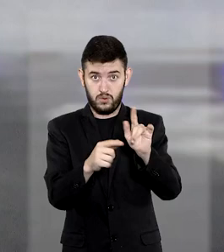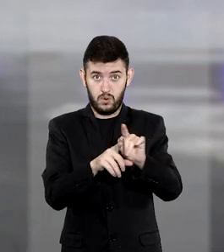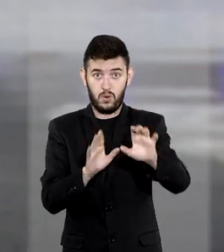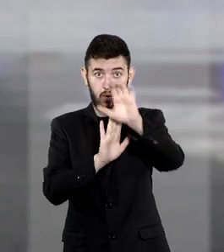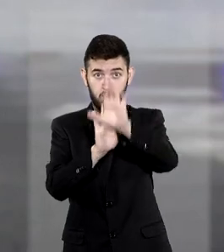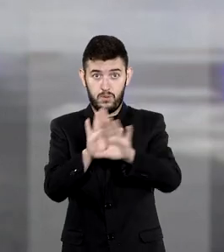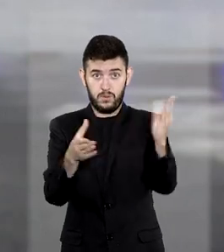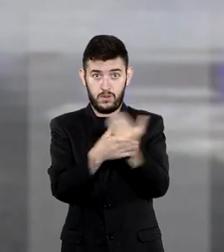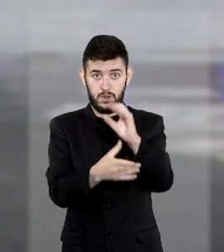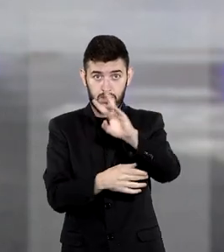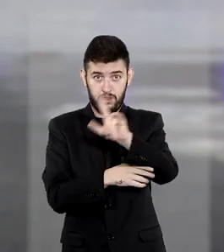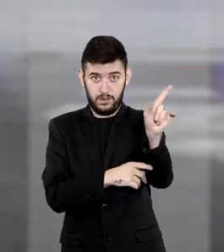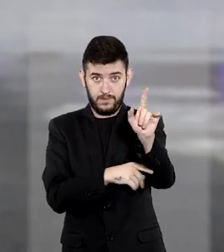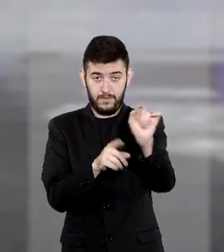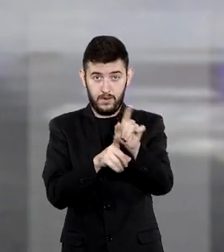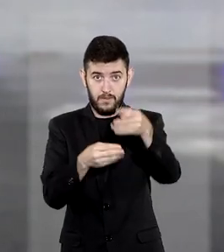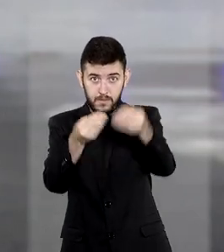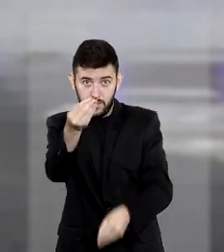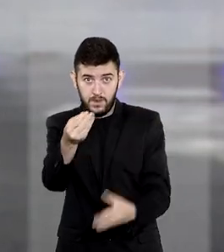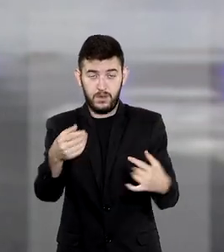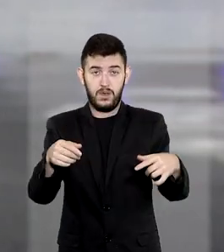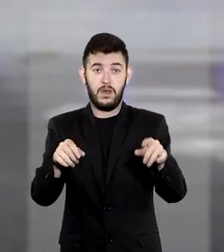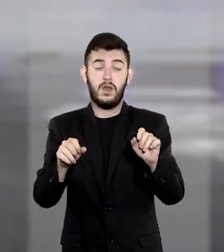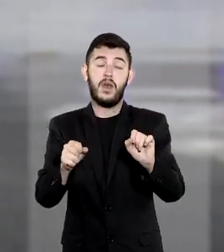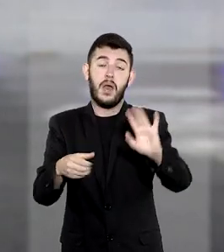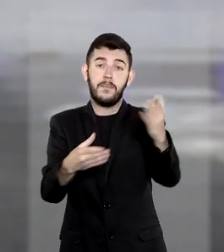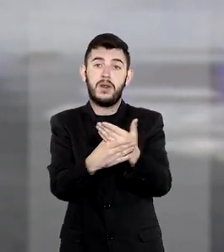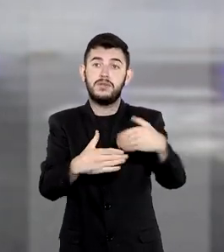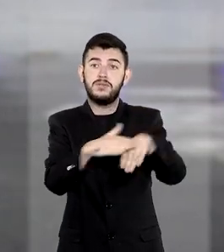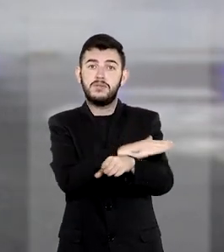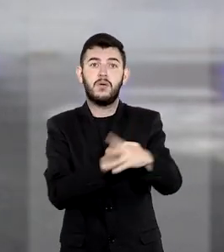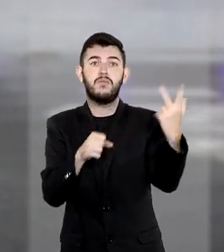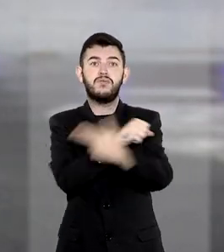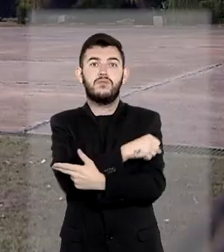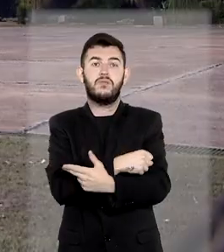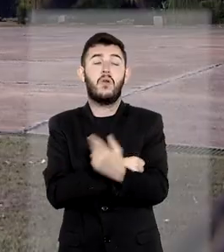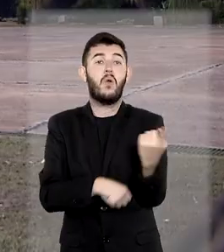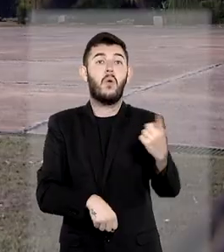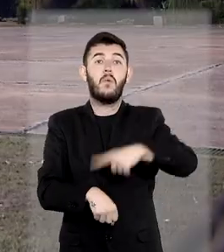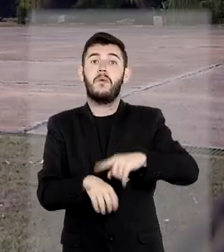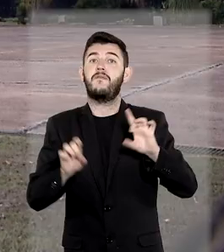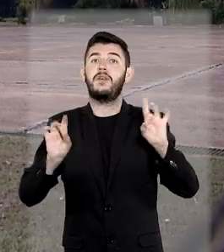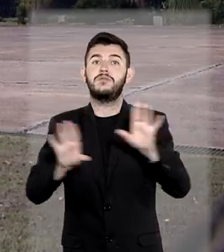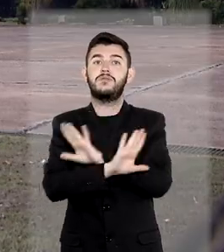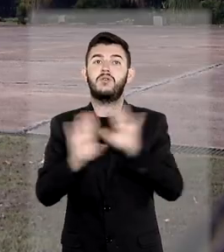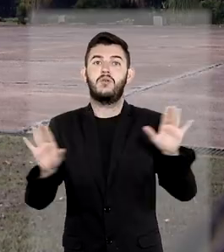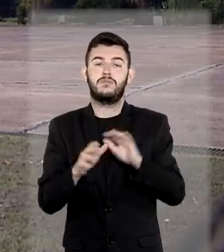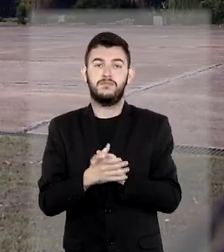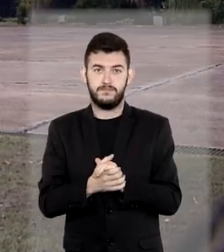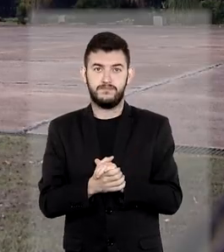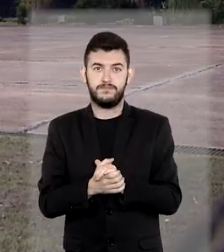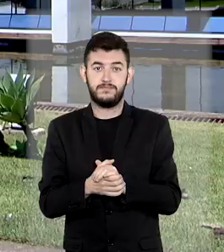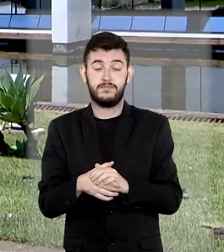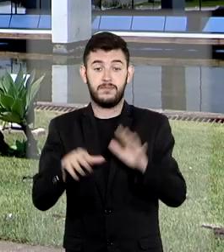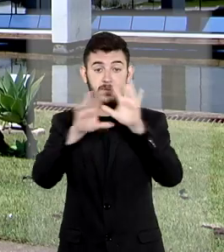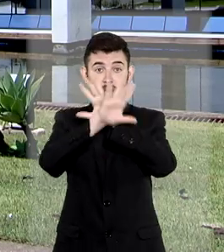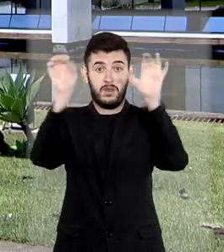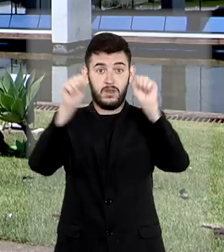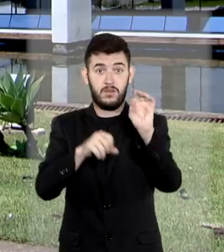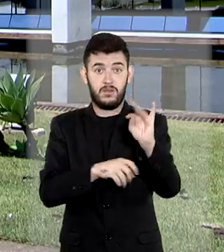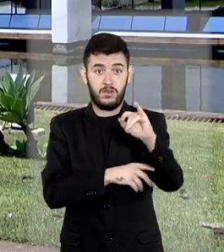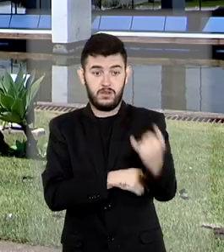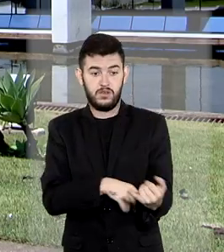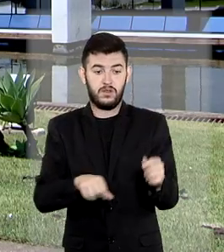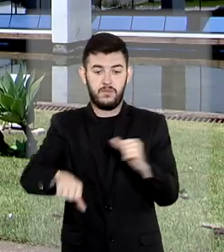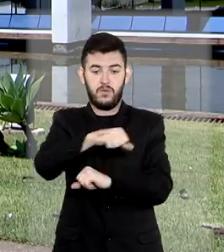Civil e defendeu que a prescrição só poderia ser interrompida uma vez. No STJ, a quarta turma reformou o acórdão do